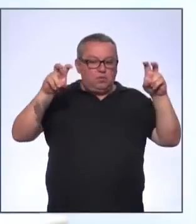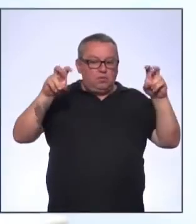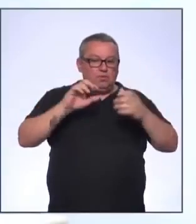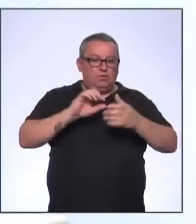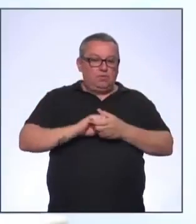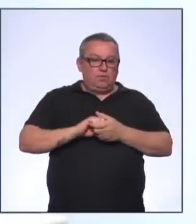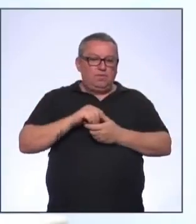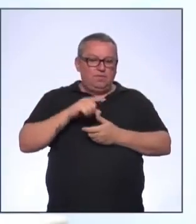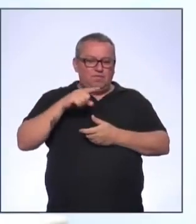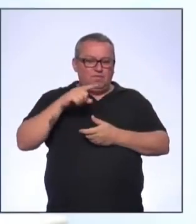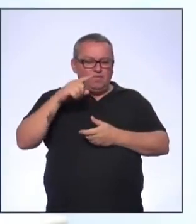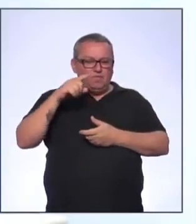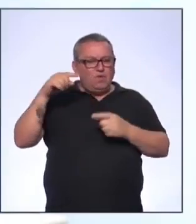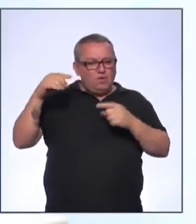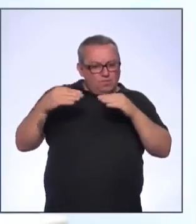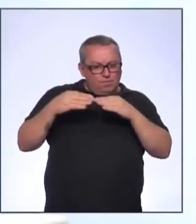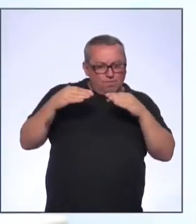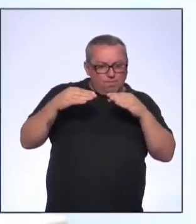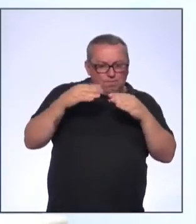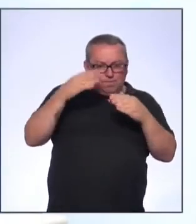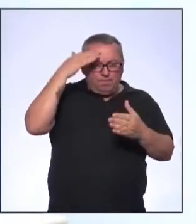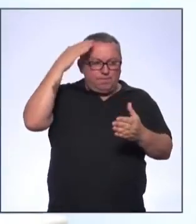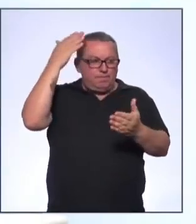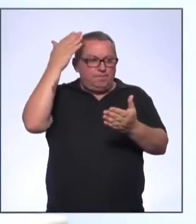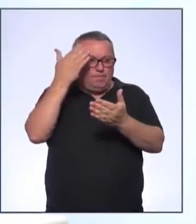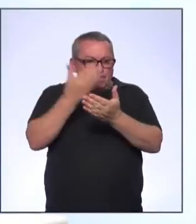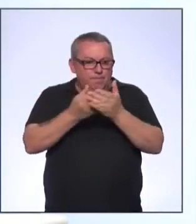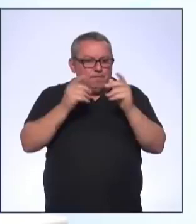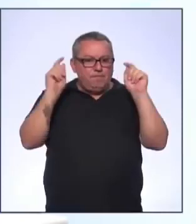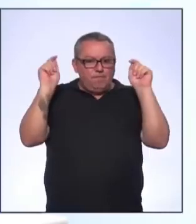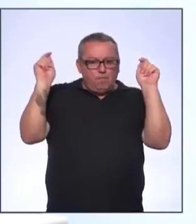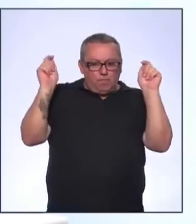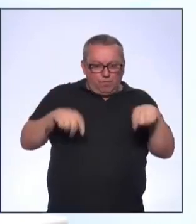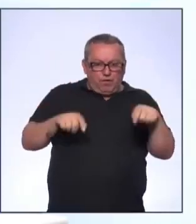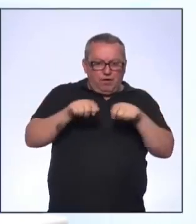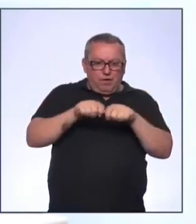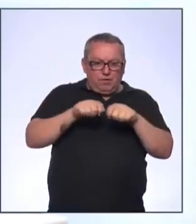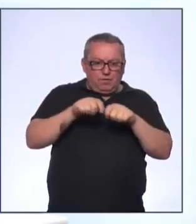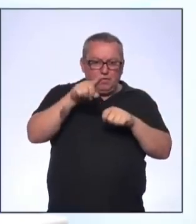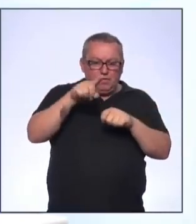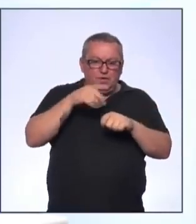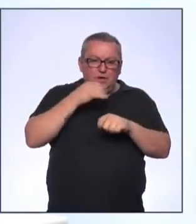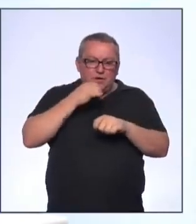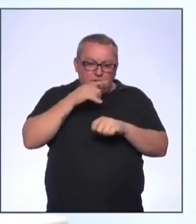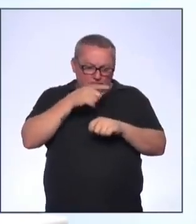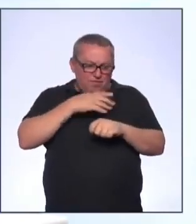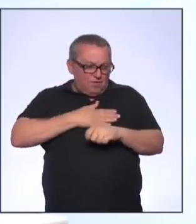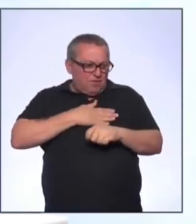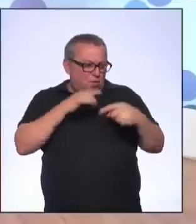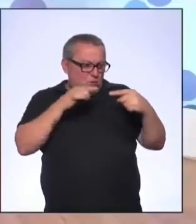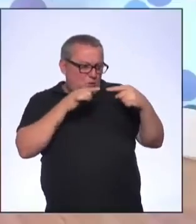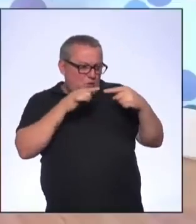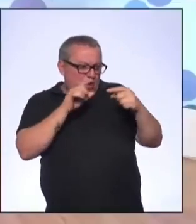você concorda? Você acredita que é possível fazer... Você é a favor de fazer pesquisas em